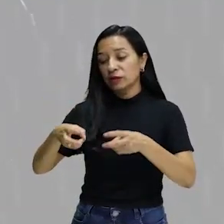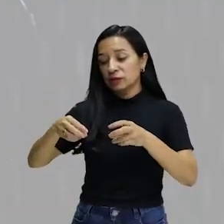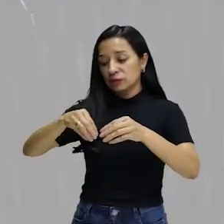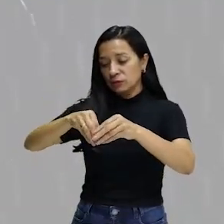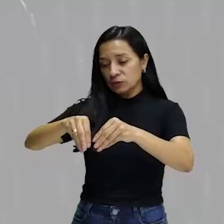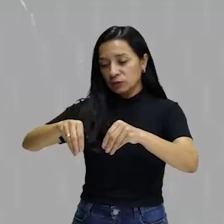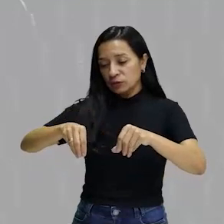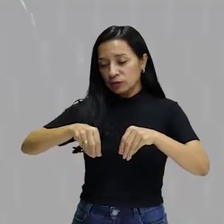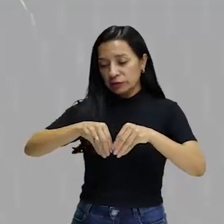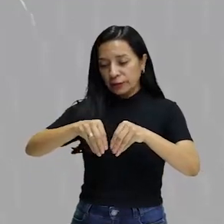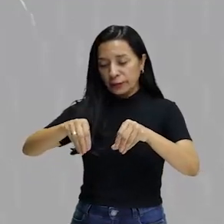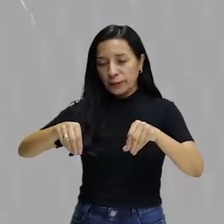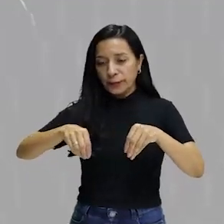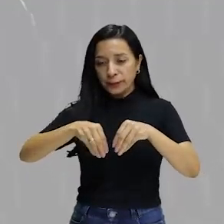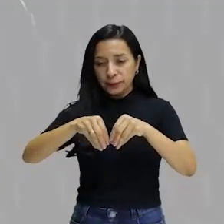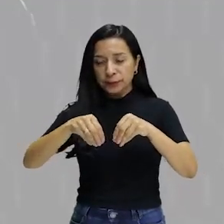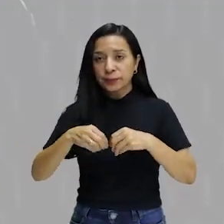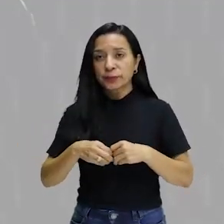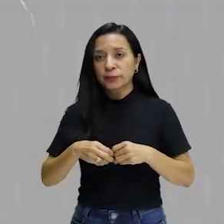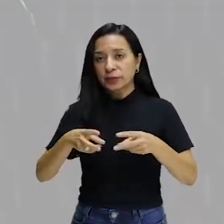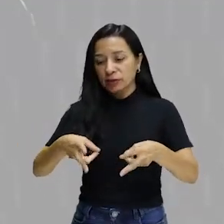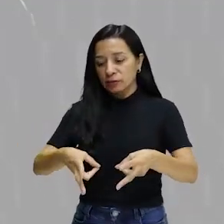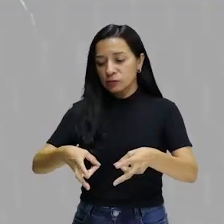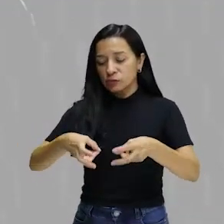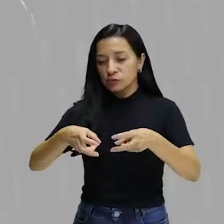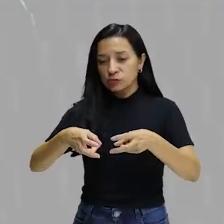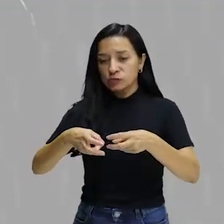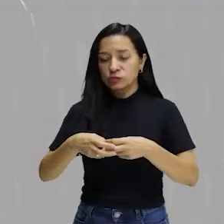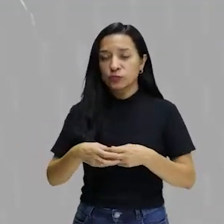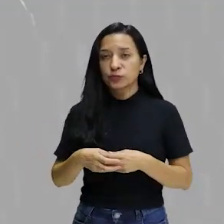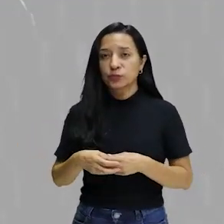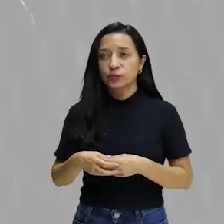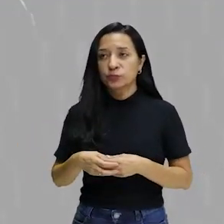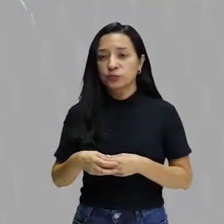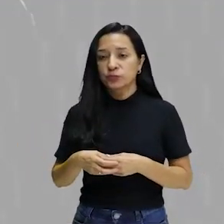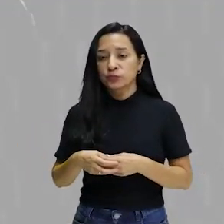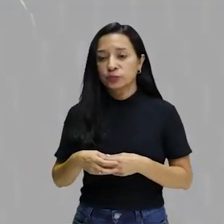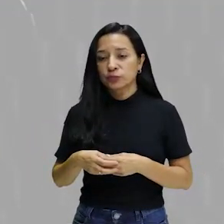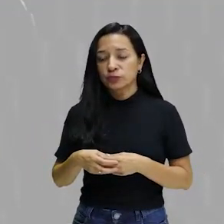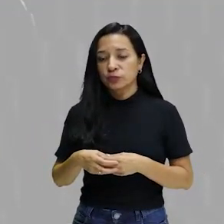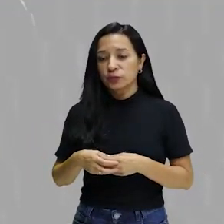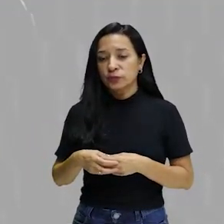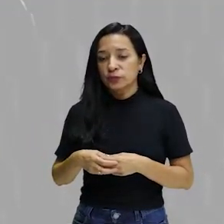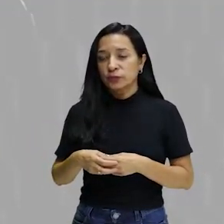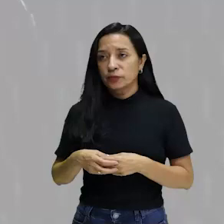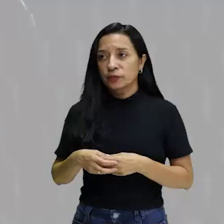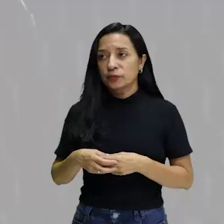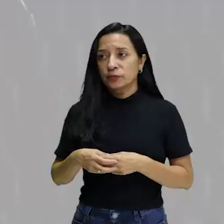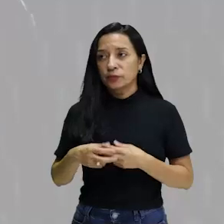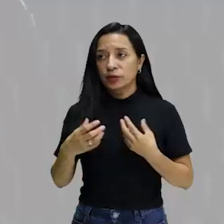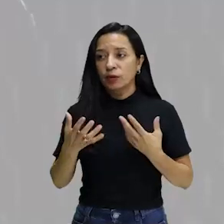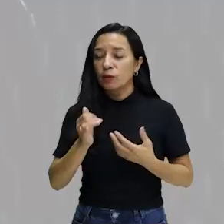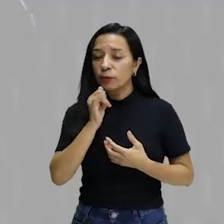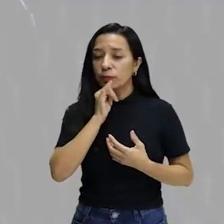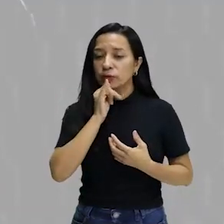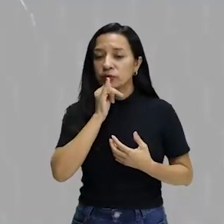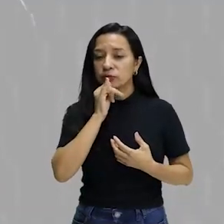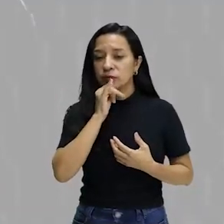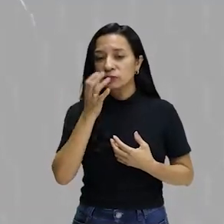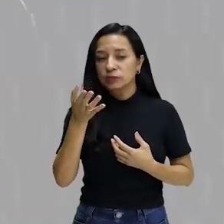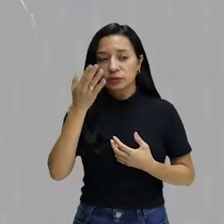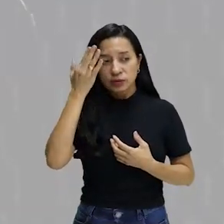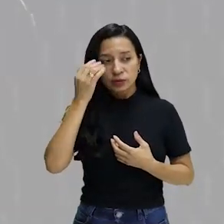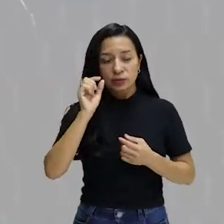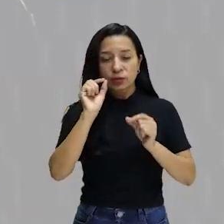quer dizer terra. Ou atração pela gravidade, é a mesma coisa. Então, por exemplo, ele quer